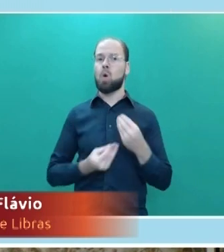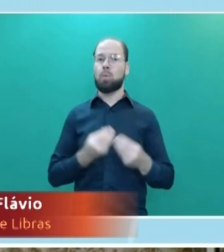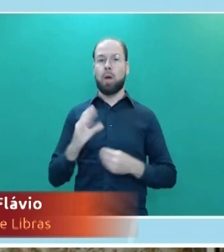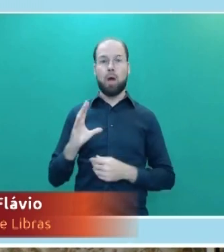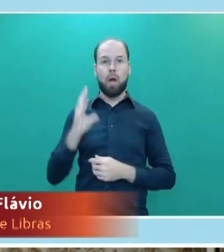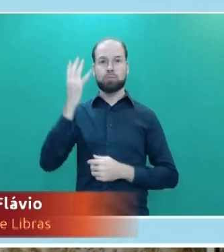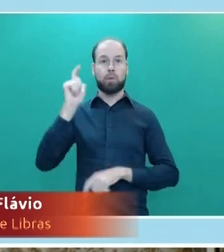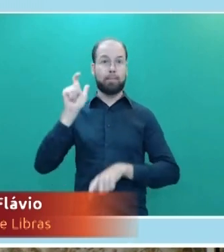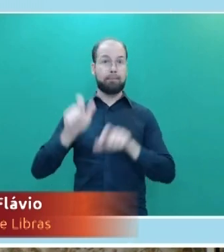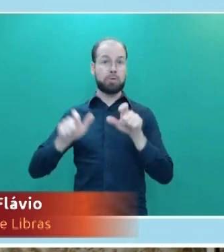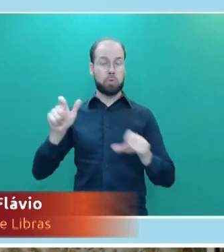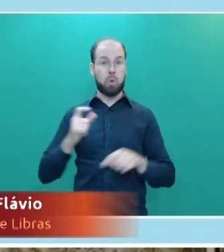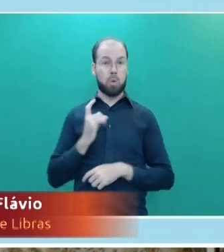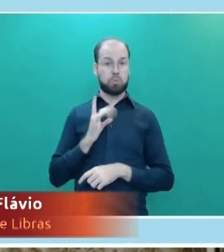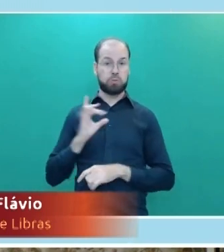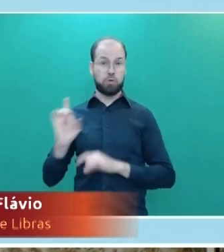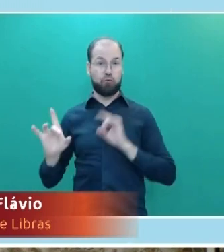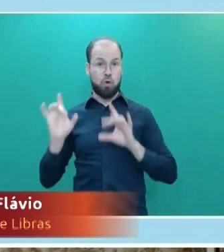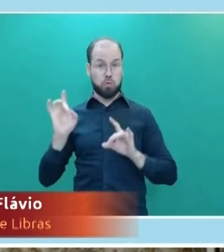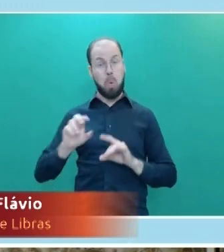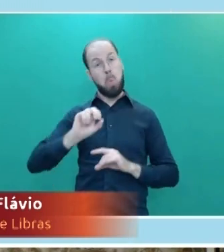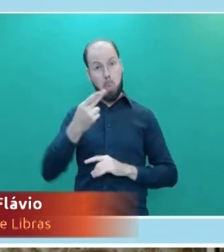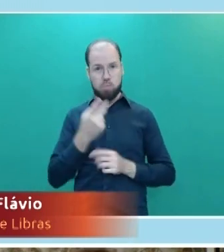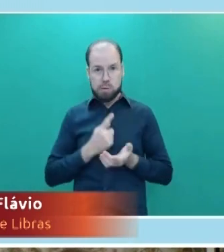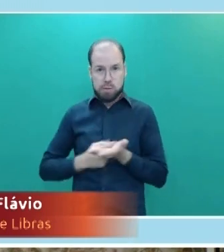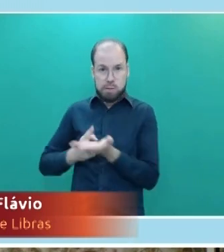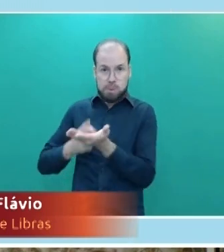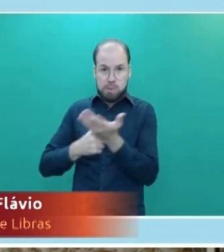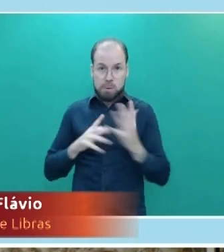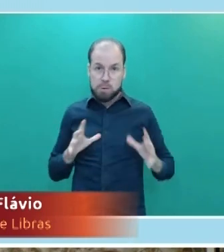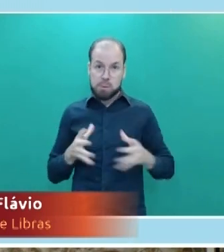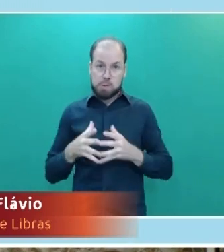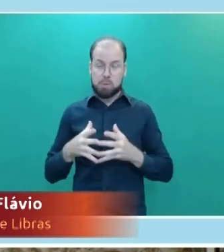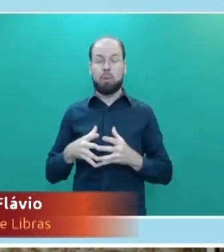forma individual ou de forma coletiva, com esses